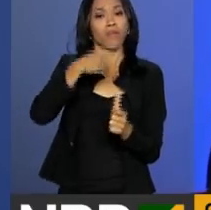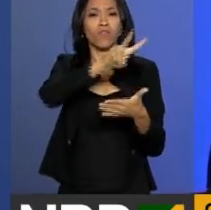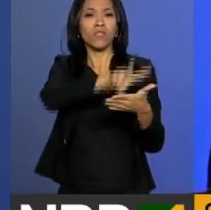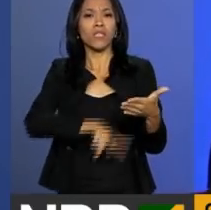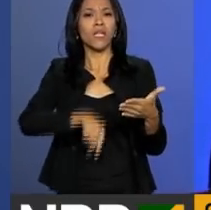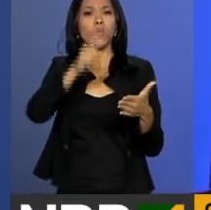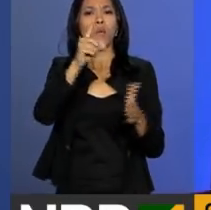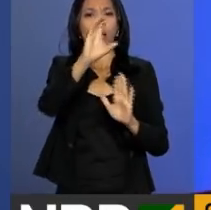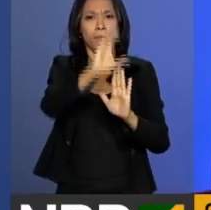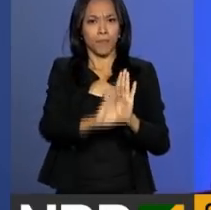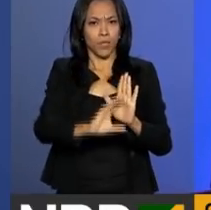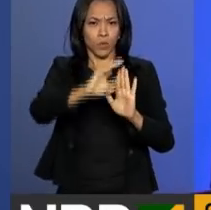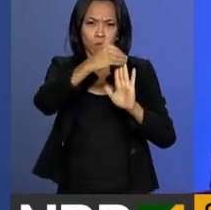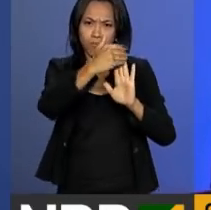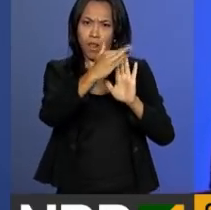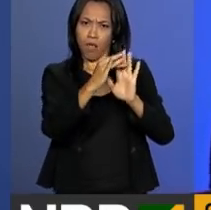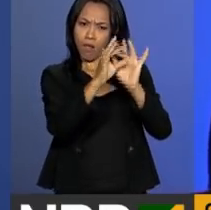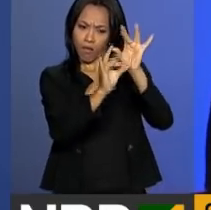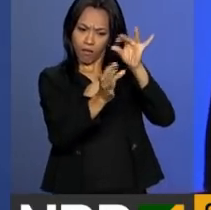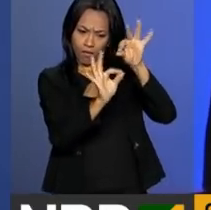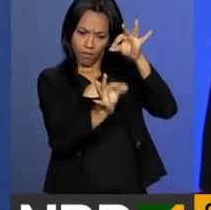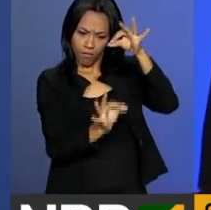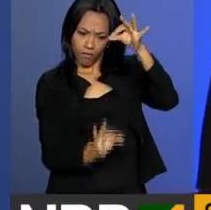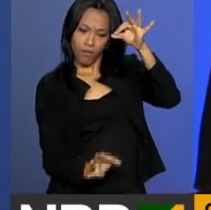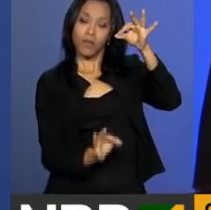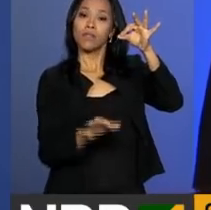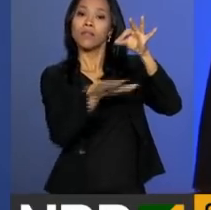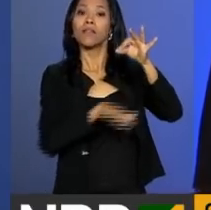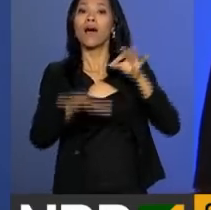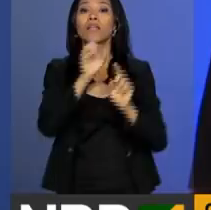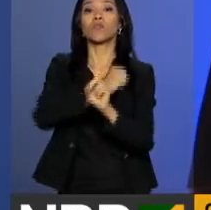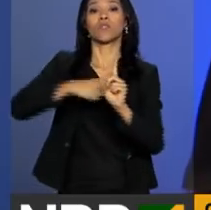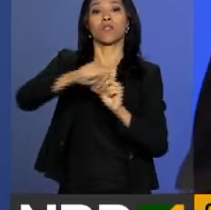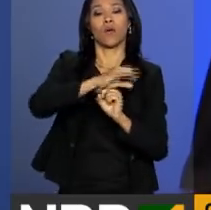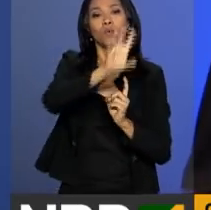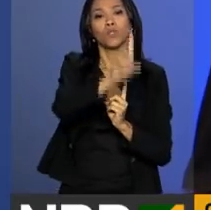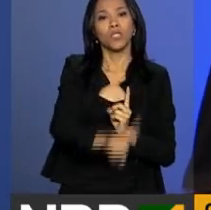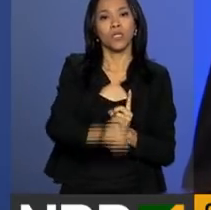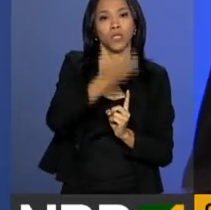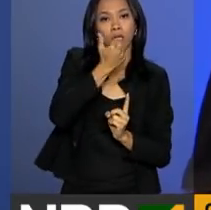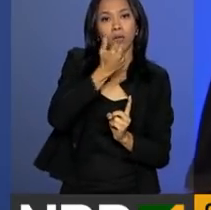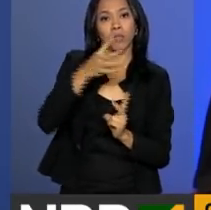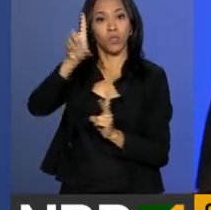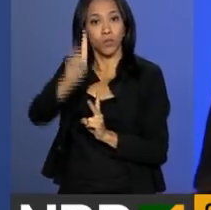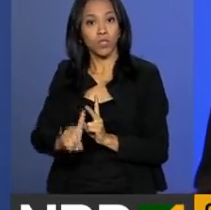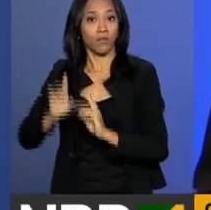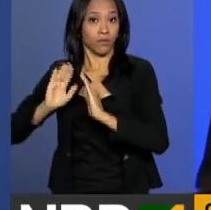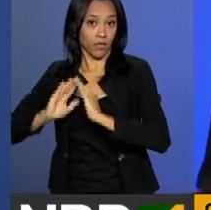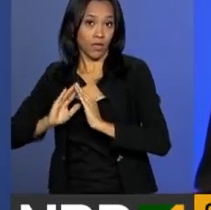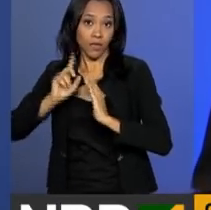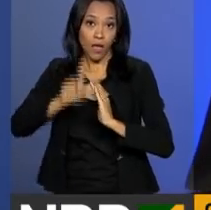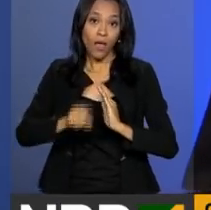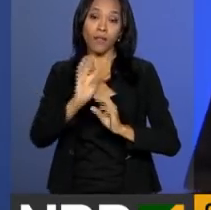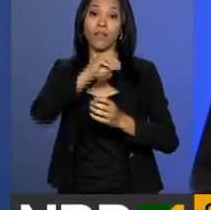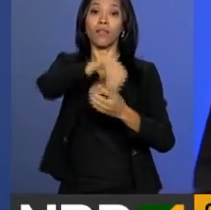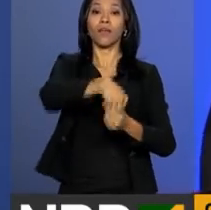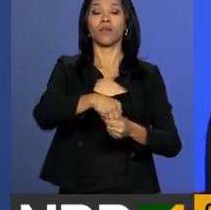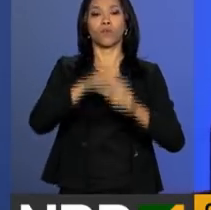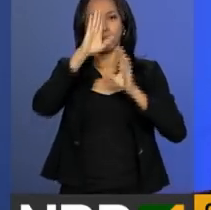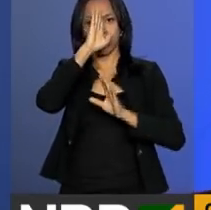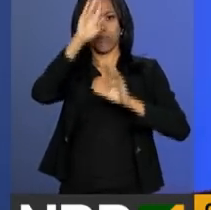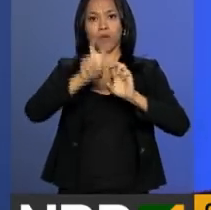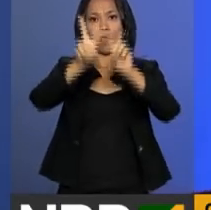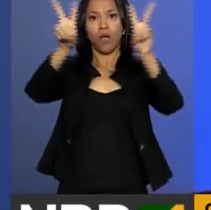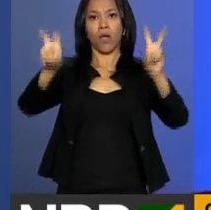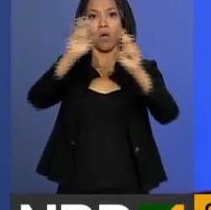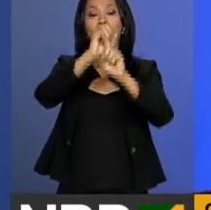sociais mas eu dou alguns exemplos por exemplo o direito à alimentação eo direito à moradia são direitos sociais é interessante são